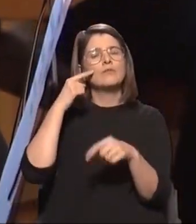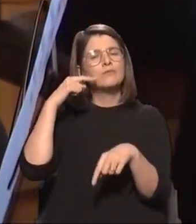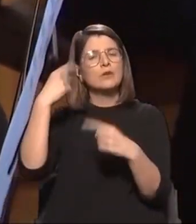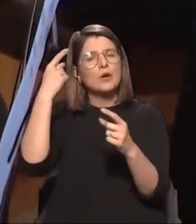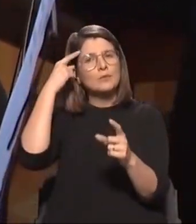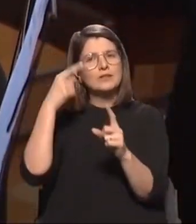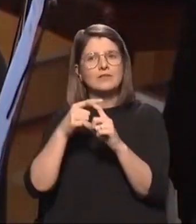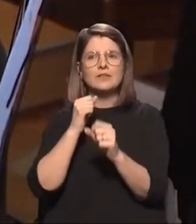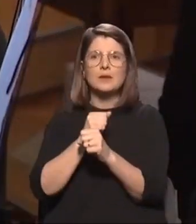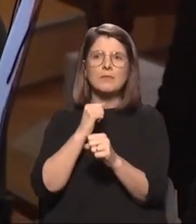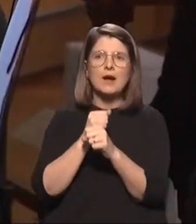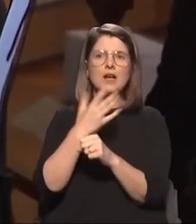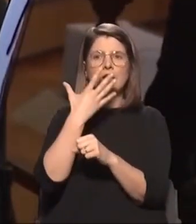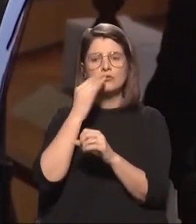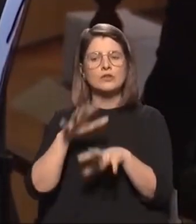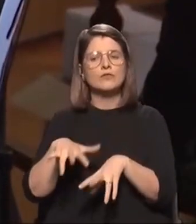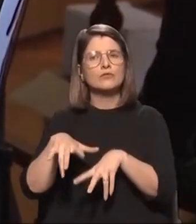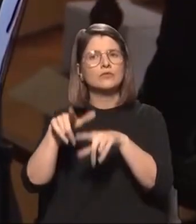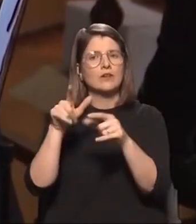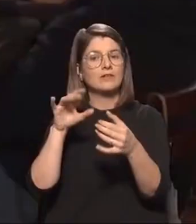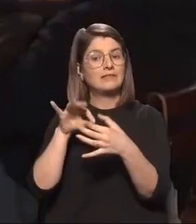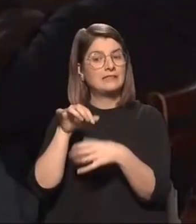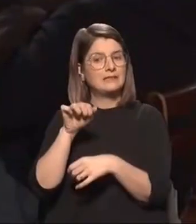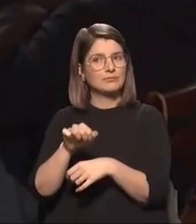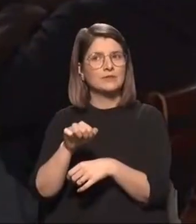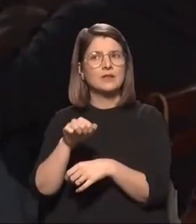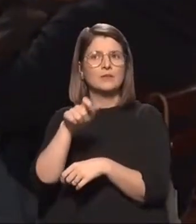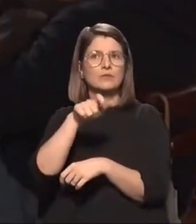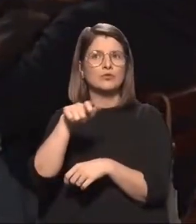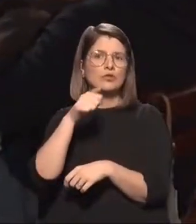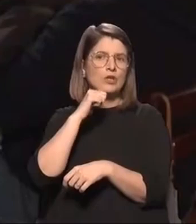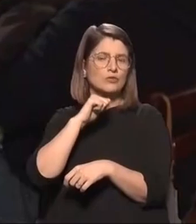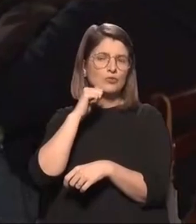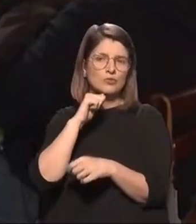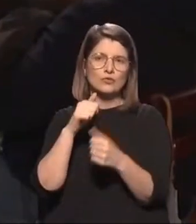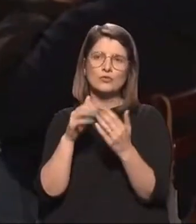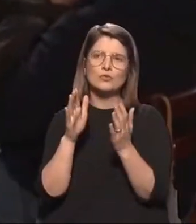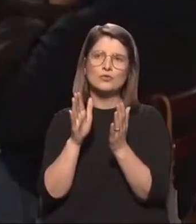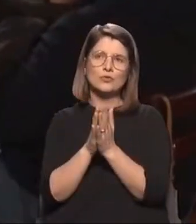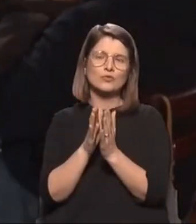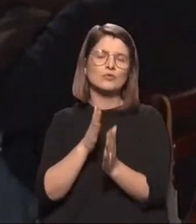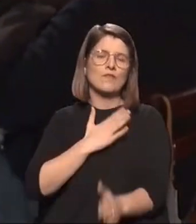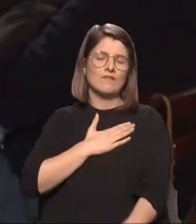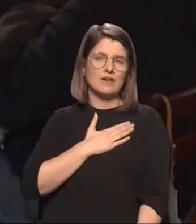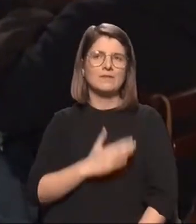o trabalho e evolução dos alunos com o instrumento, que é de todos os açorianos.